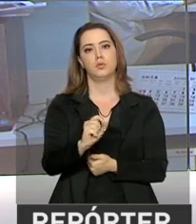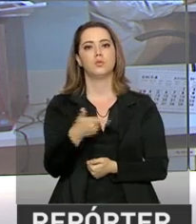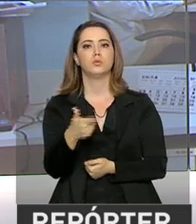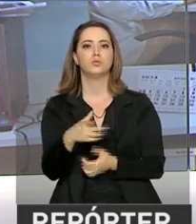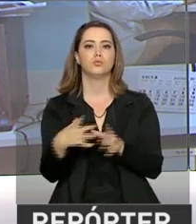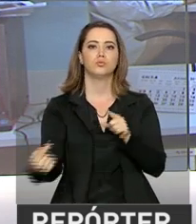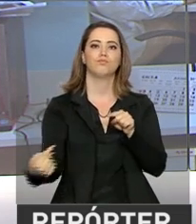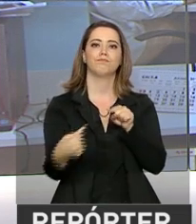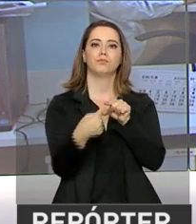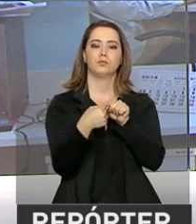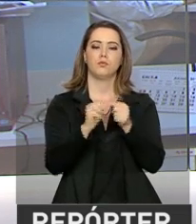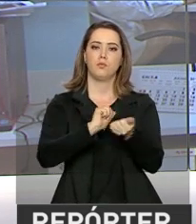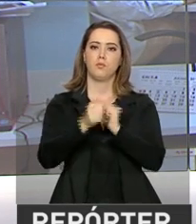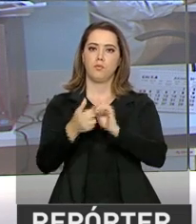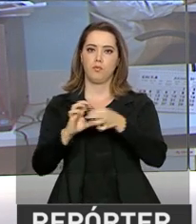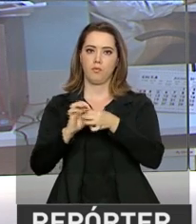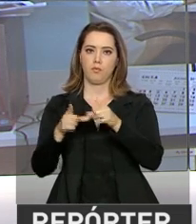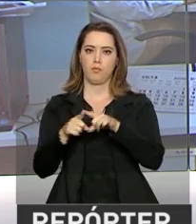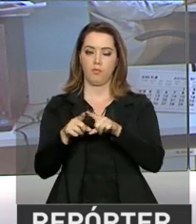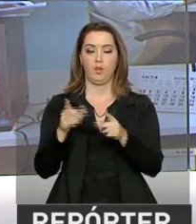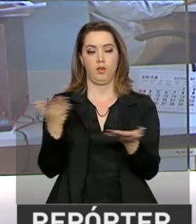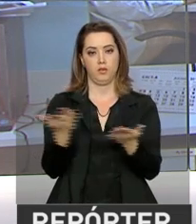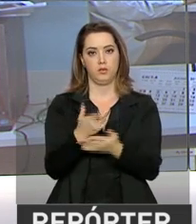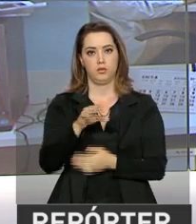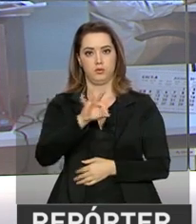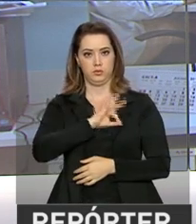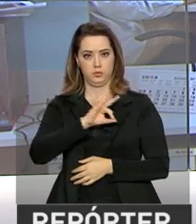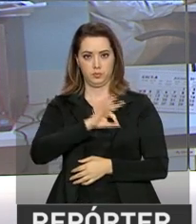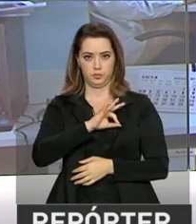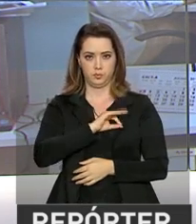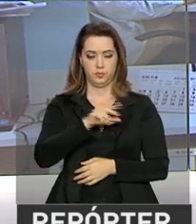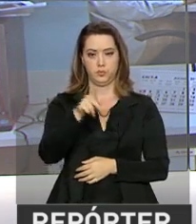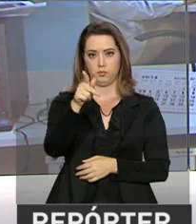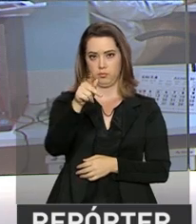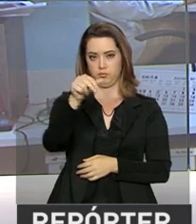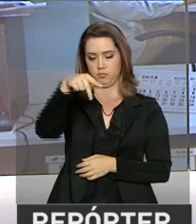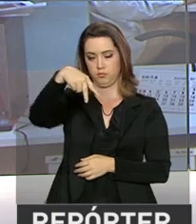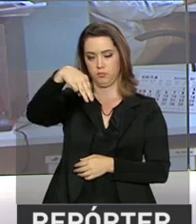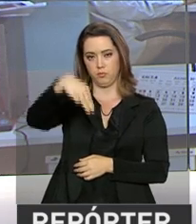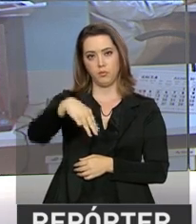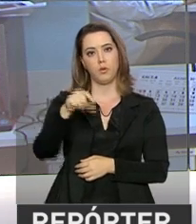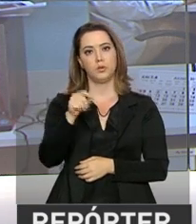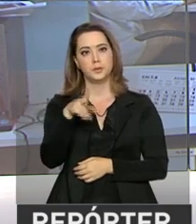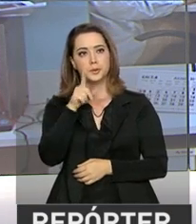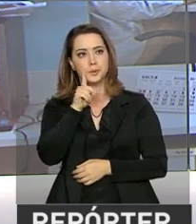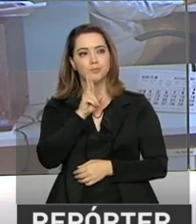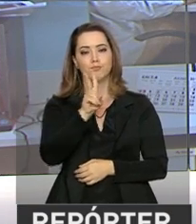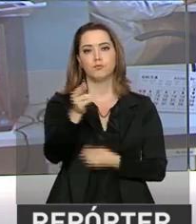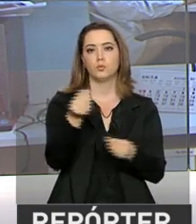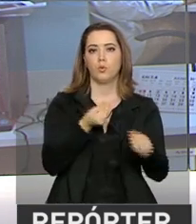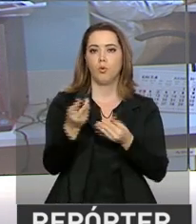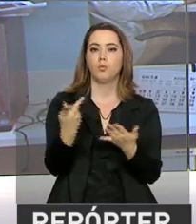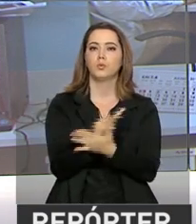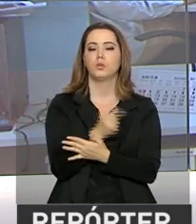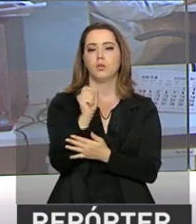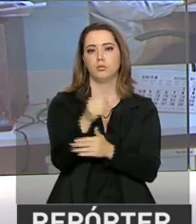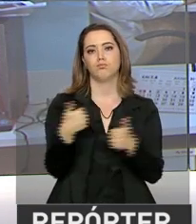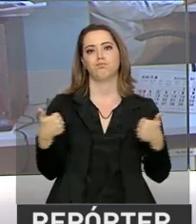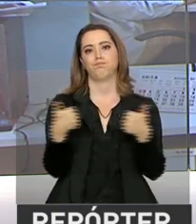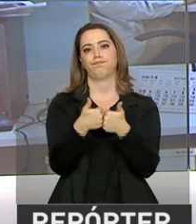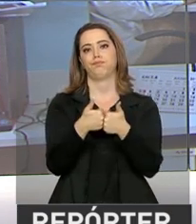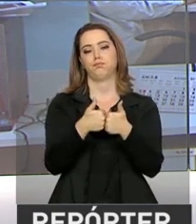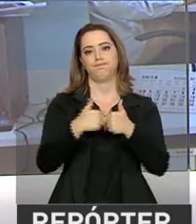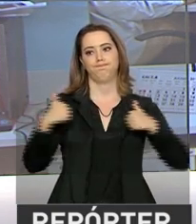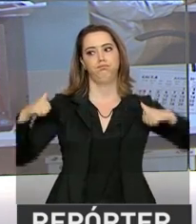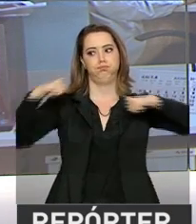o texto, um inquérito policial militar foi aberto para apurar as circunstâncias do acidente e uma comissão de investigação de acidentes